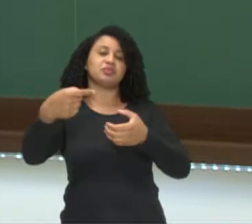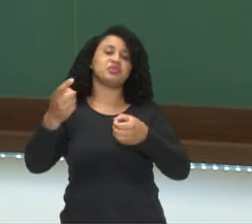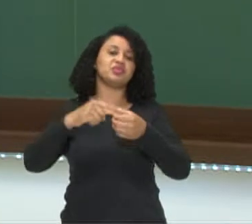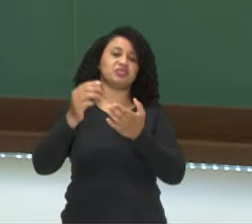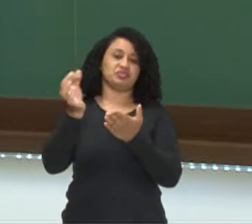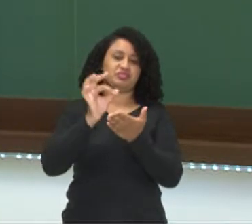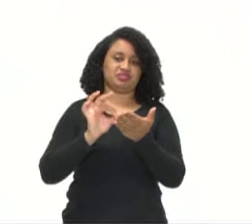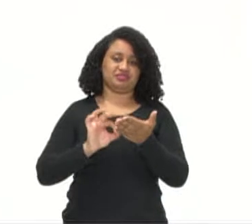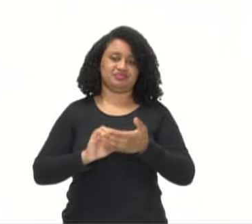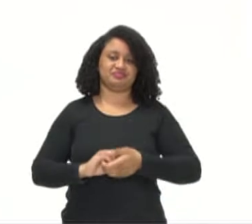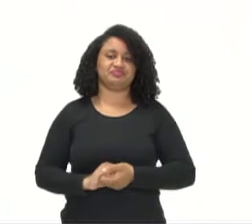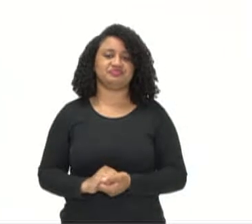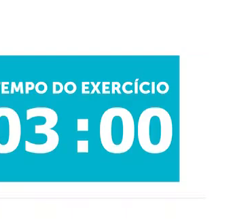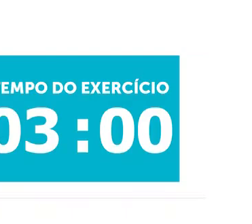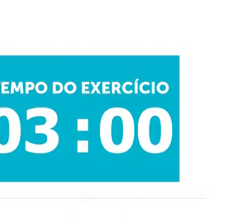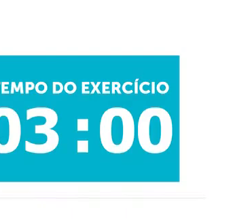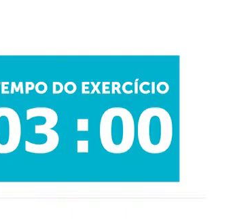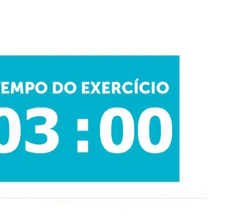corrige, tá bom?